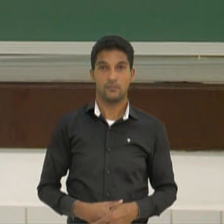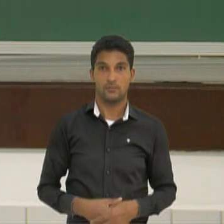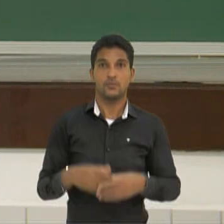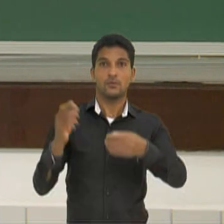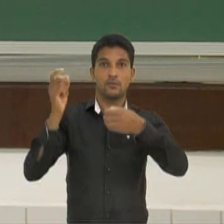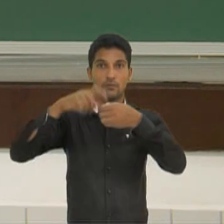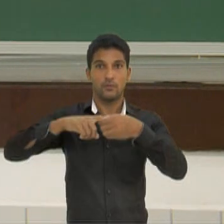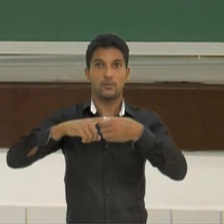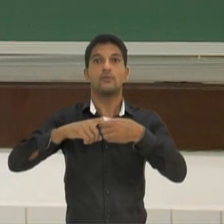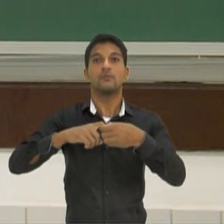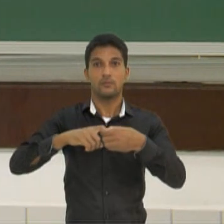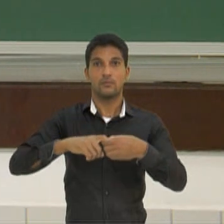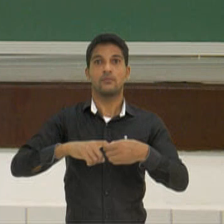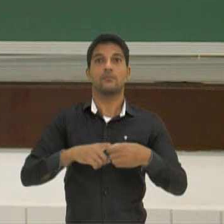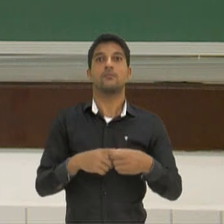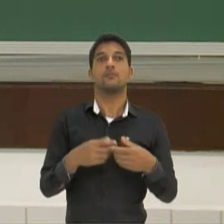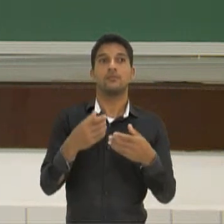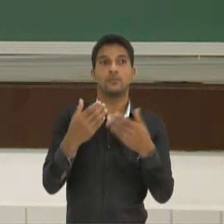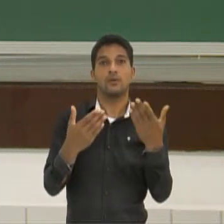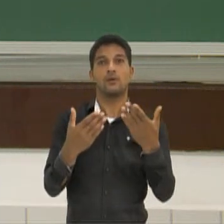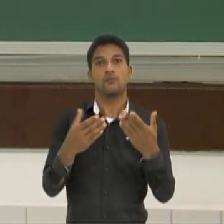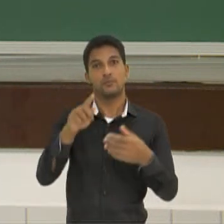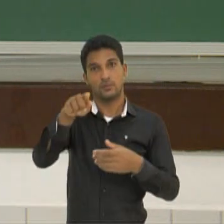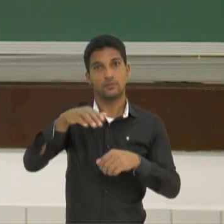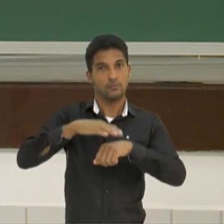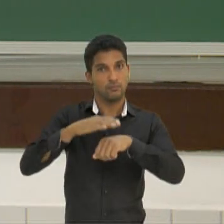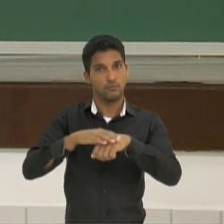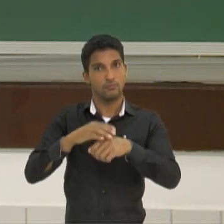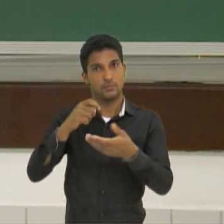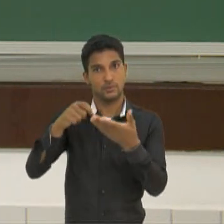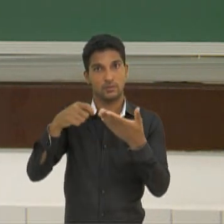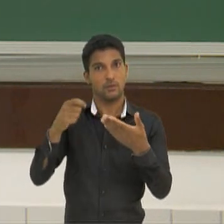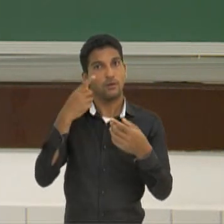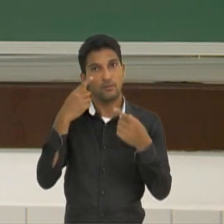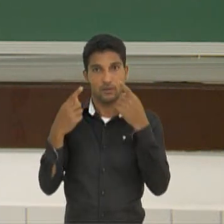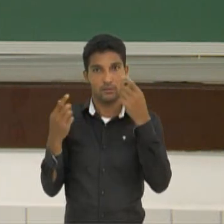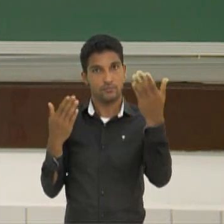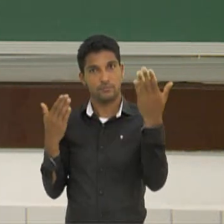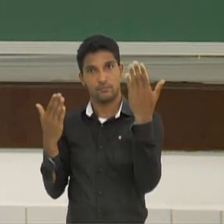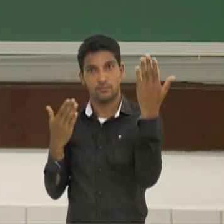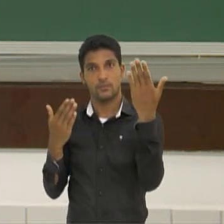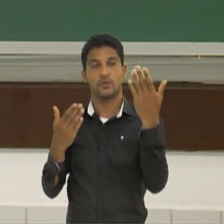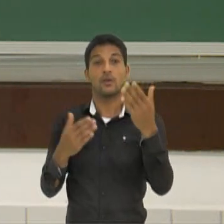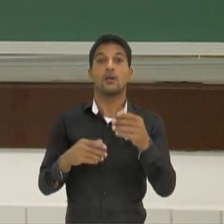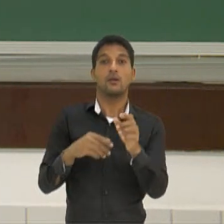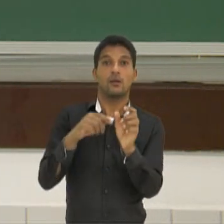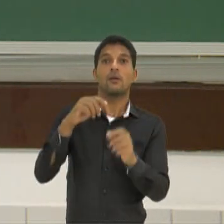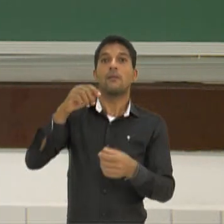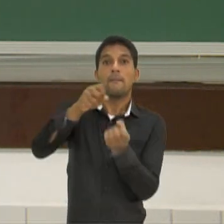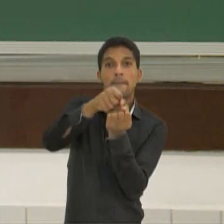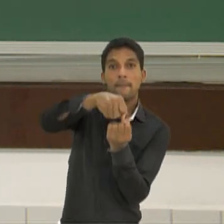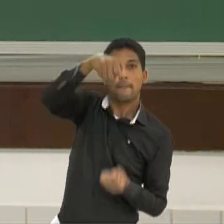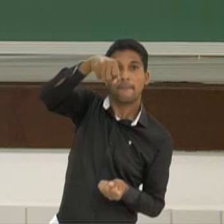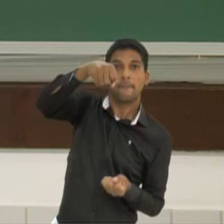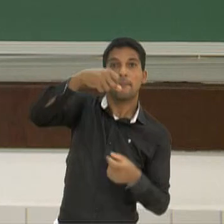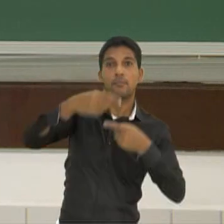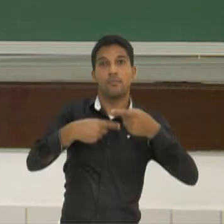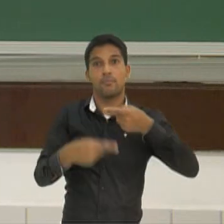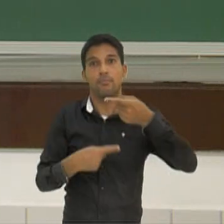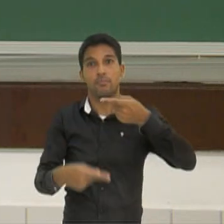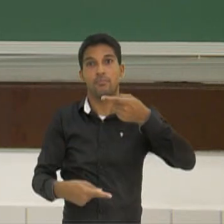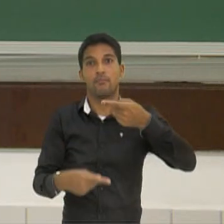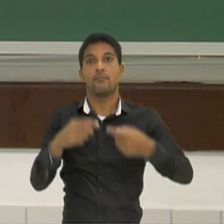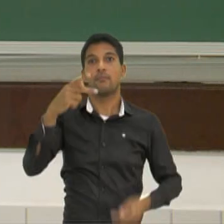Retornando então, pessoal, então mais ou menos, né, quem escreveu que o pergaminho surgiu em Pérgamo, numa região da Turquia, se vocês se lembraram,